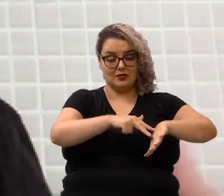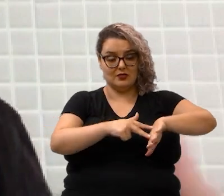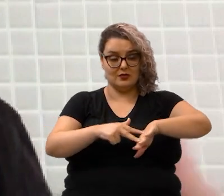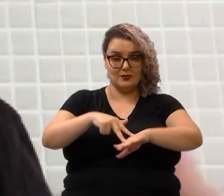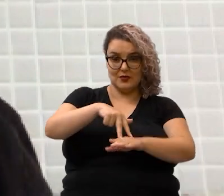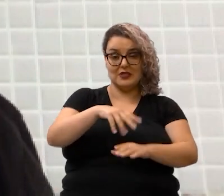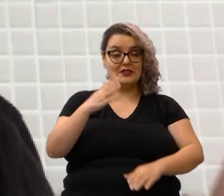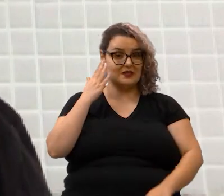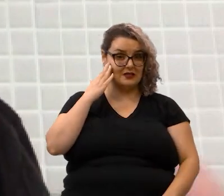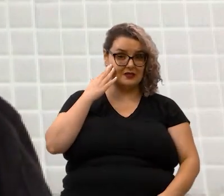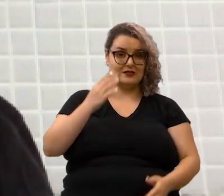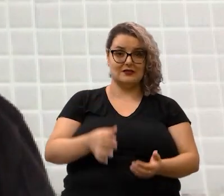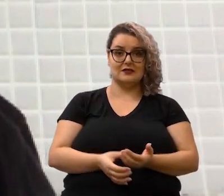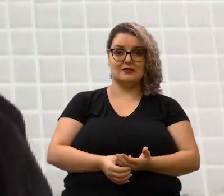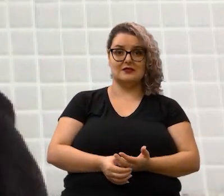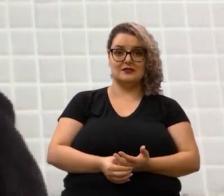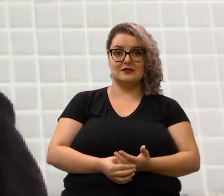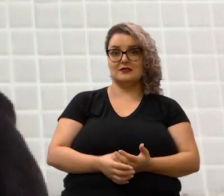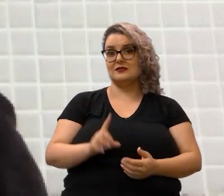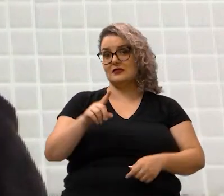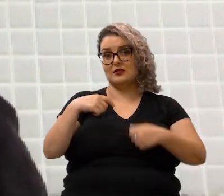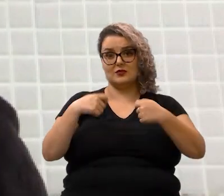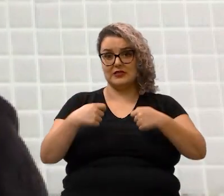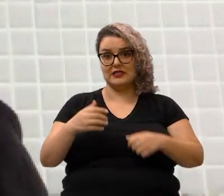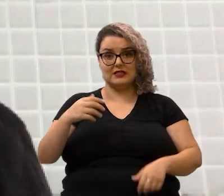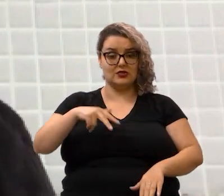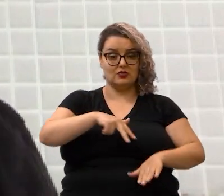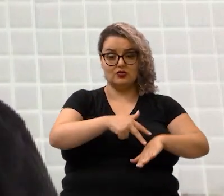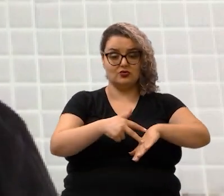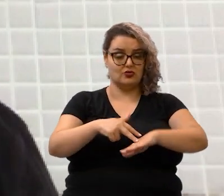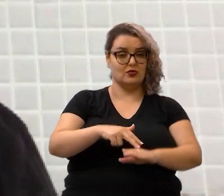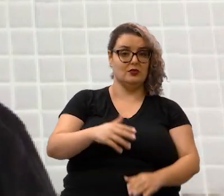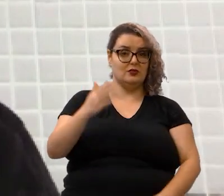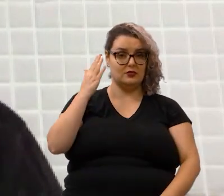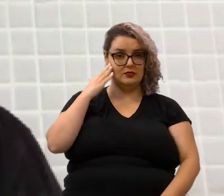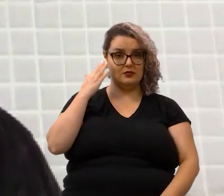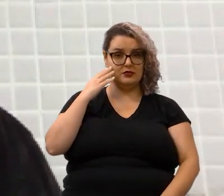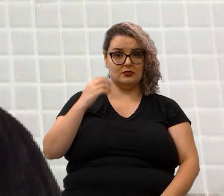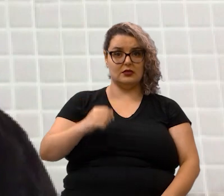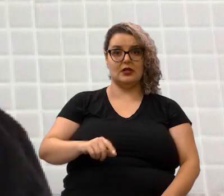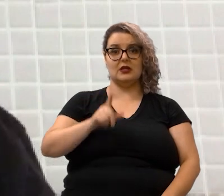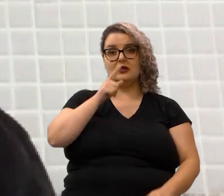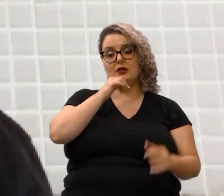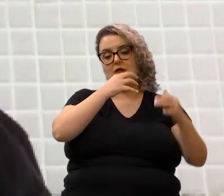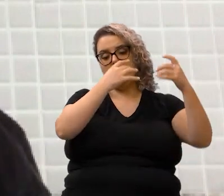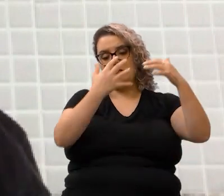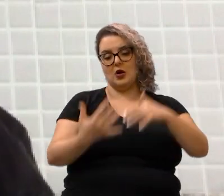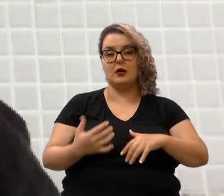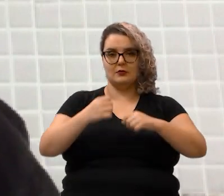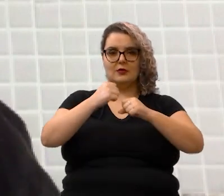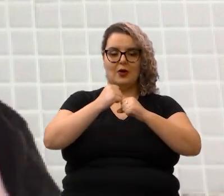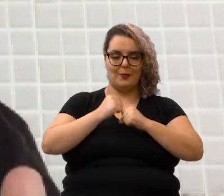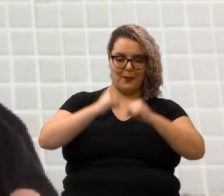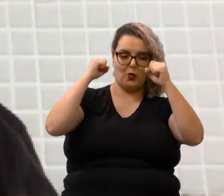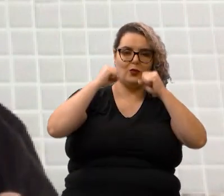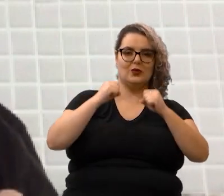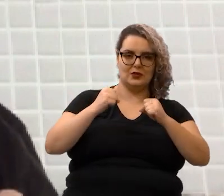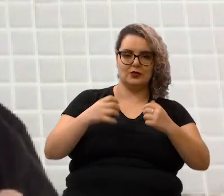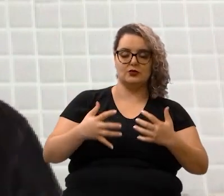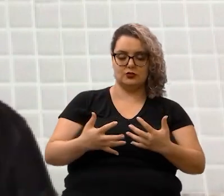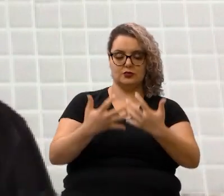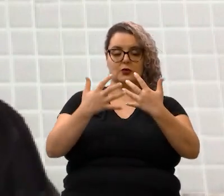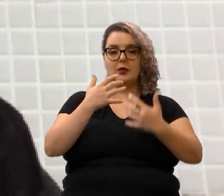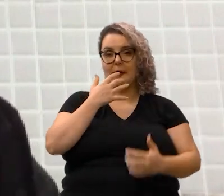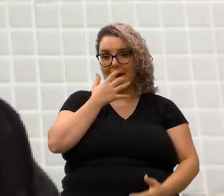não precisa surfar para saber, mas cai aquela quantidade de água tremenda, aquilo dá um tranco